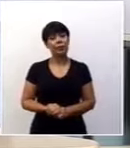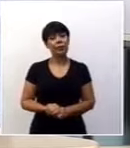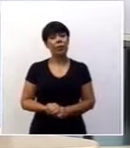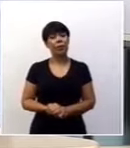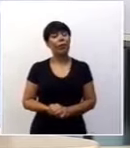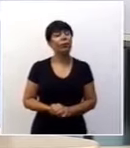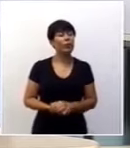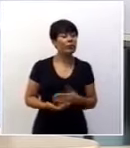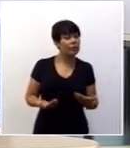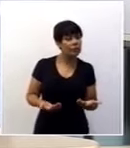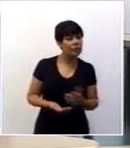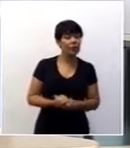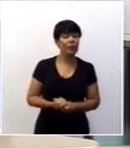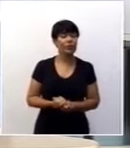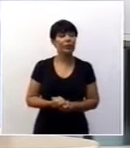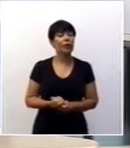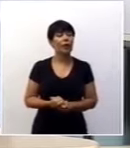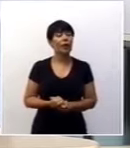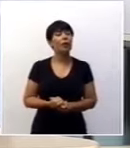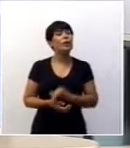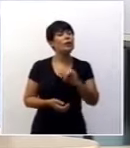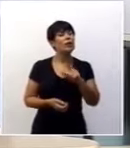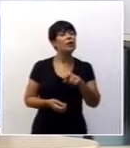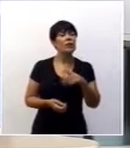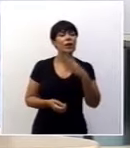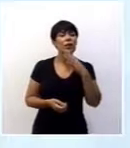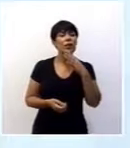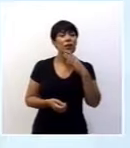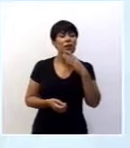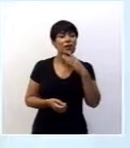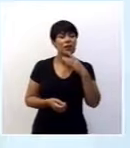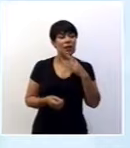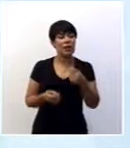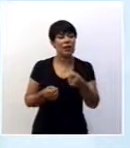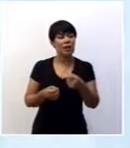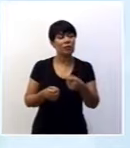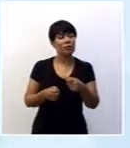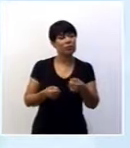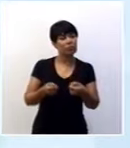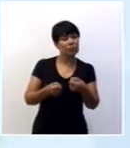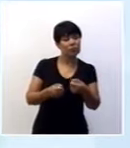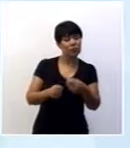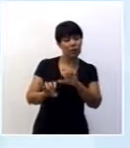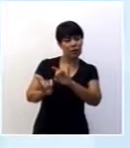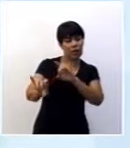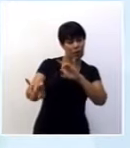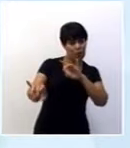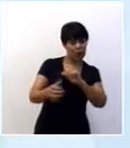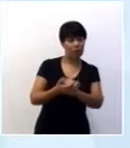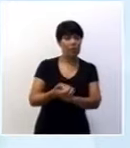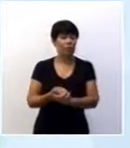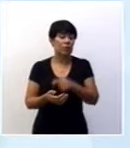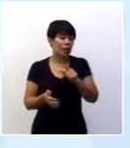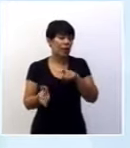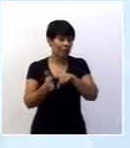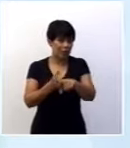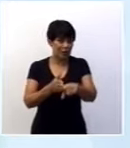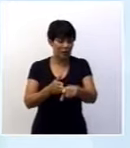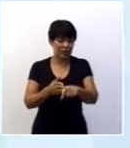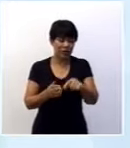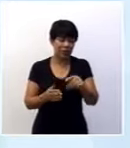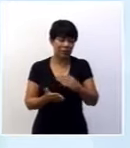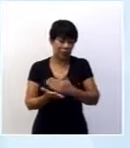Bom, então, primeira questão lá, se você já ouviu falar em sensoramento remoto, né? Essa é a pergunta disparadora